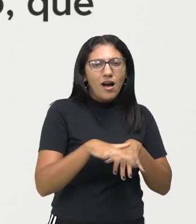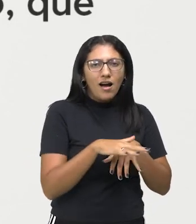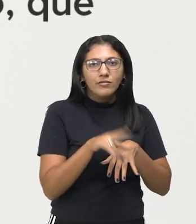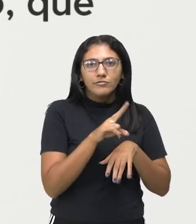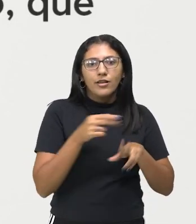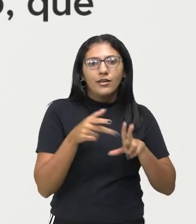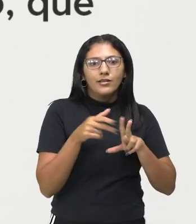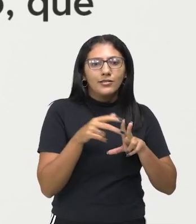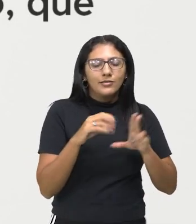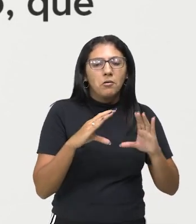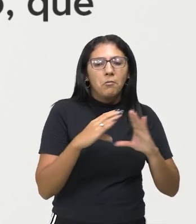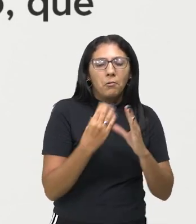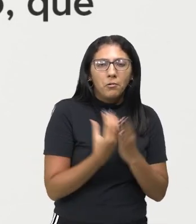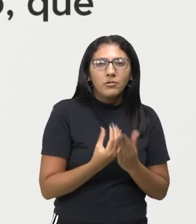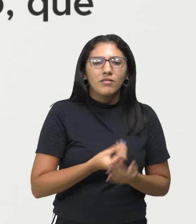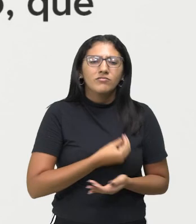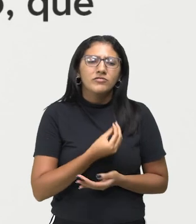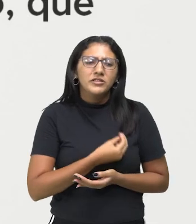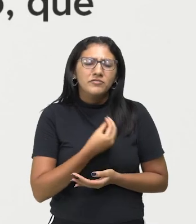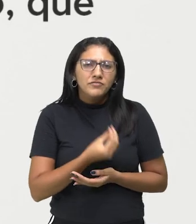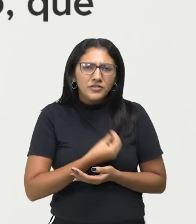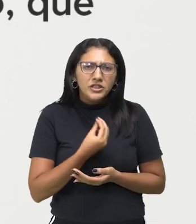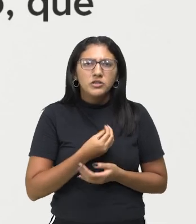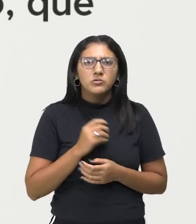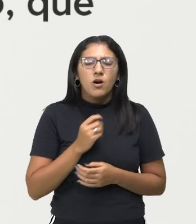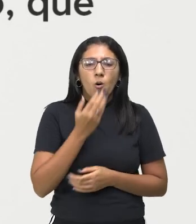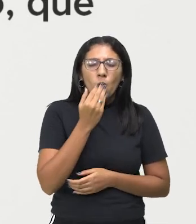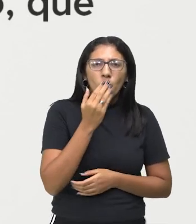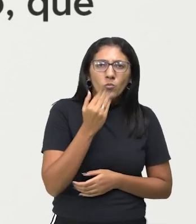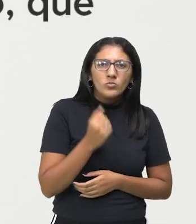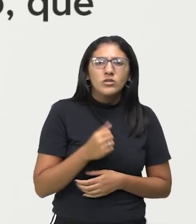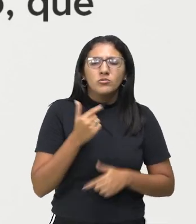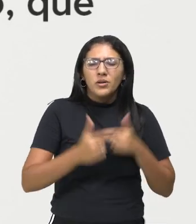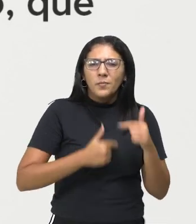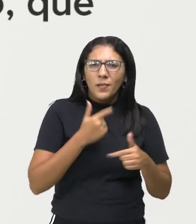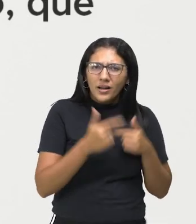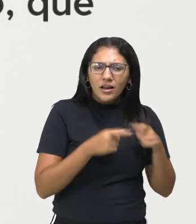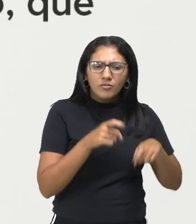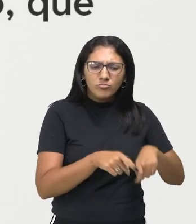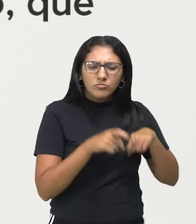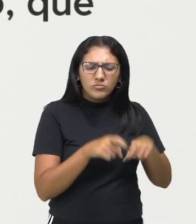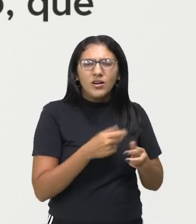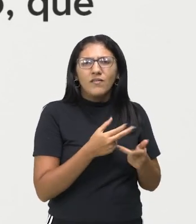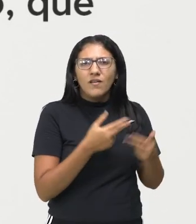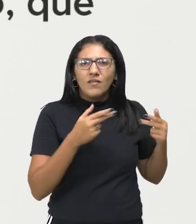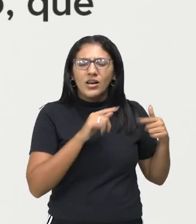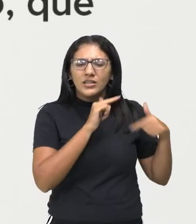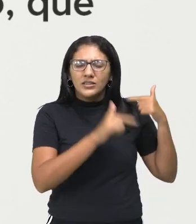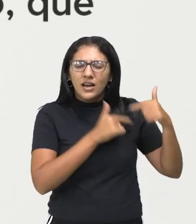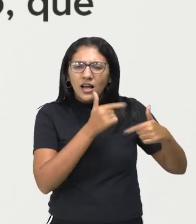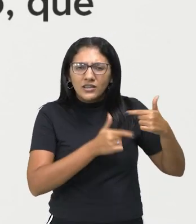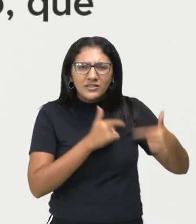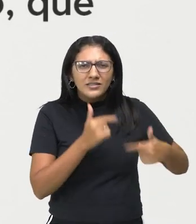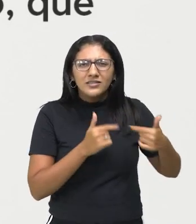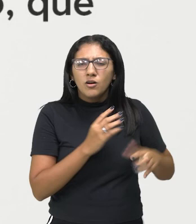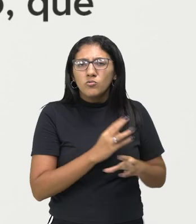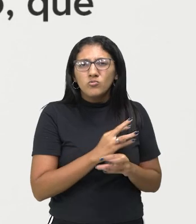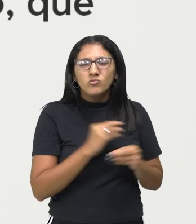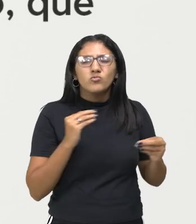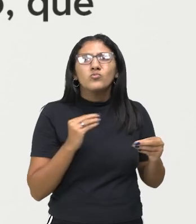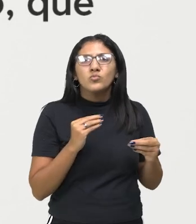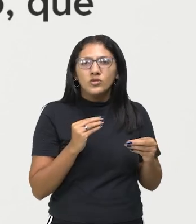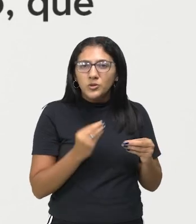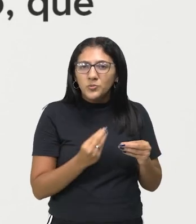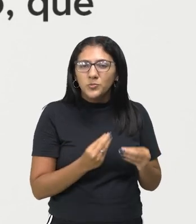morar. Os peixes desapareceram daquela região, então se modificou o modo de subsistência daquela